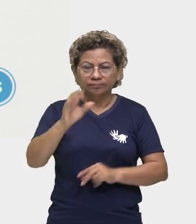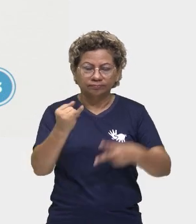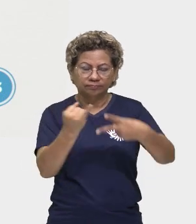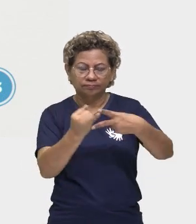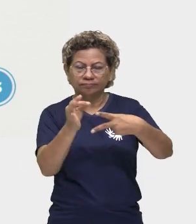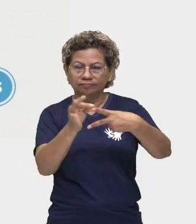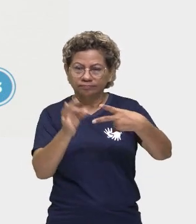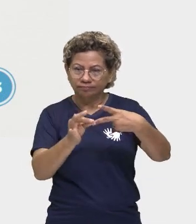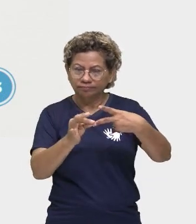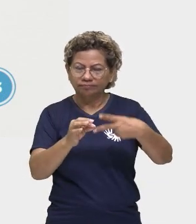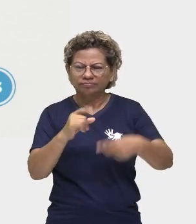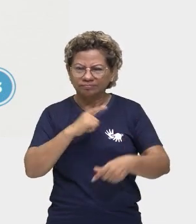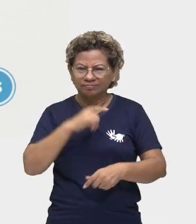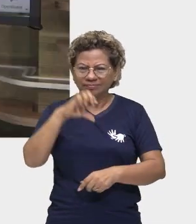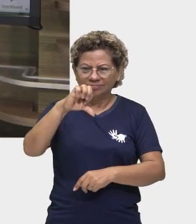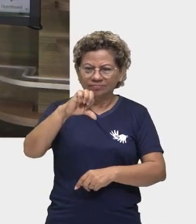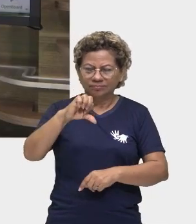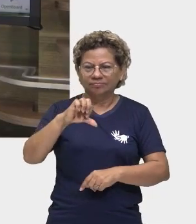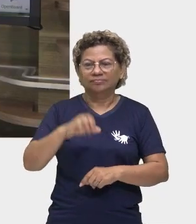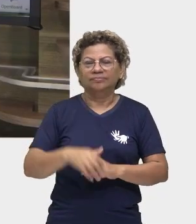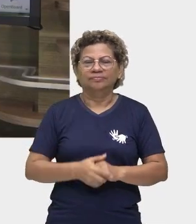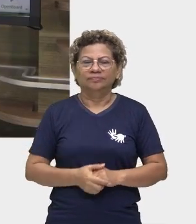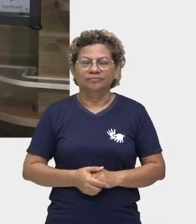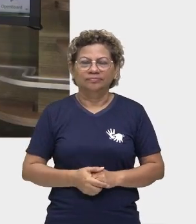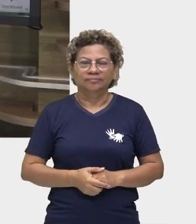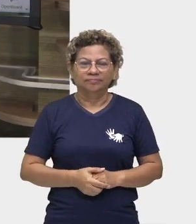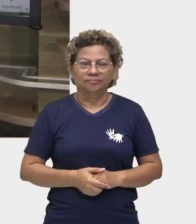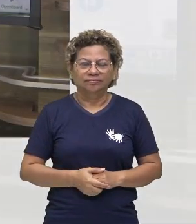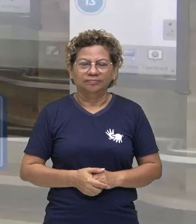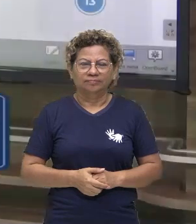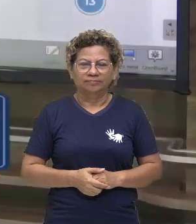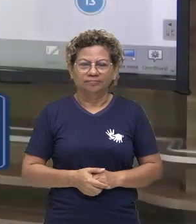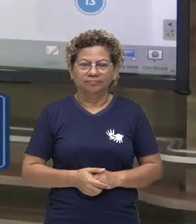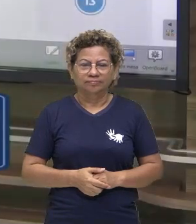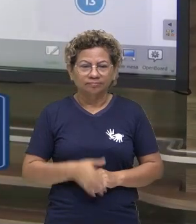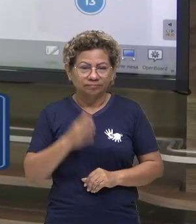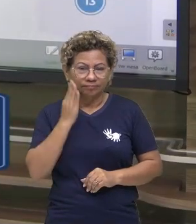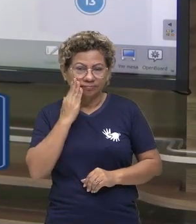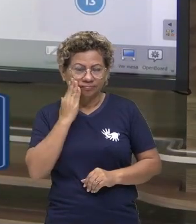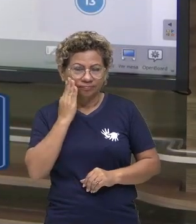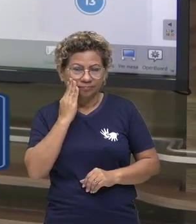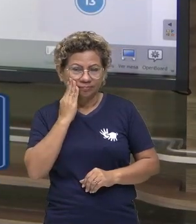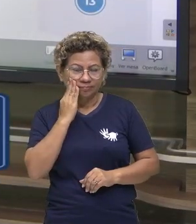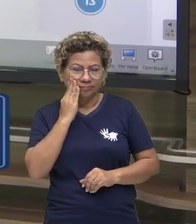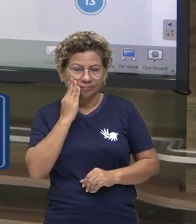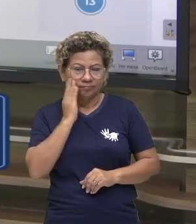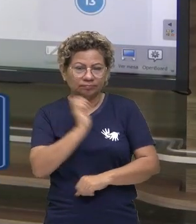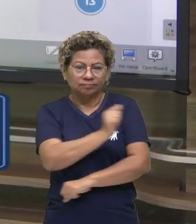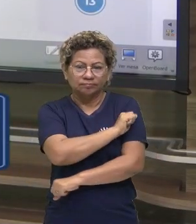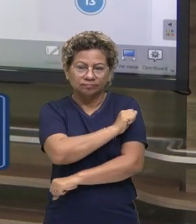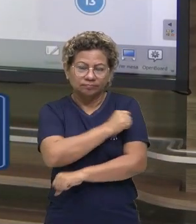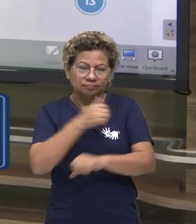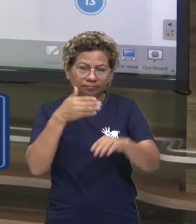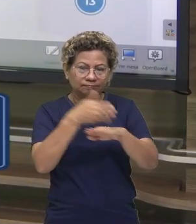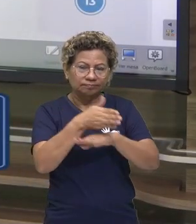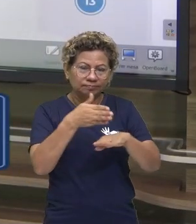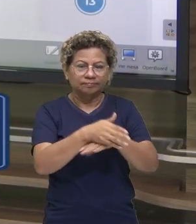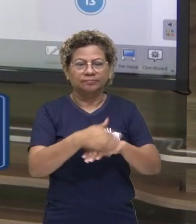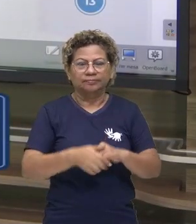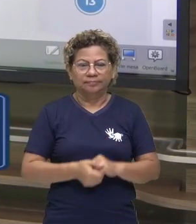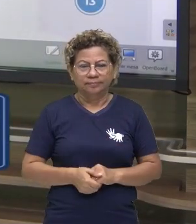participação dos nossos alunos. Vamos ver aí o que nós temos aqui. Temos